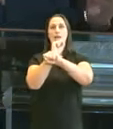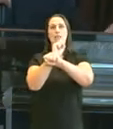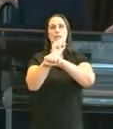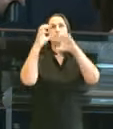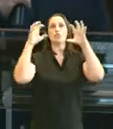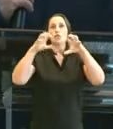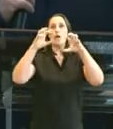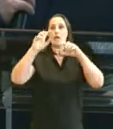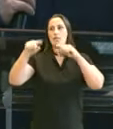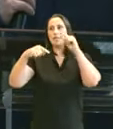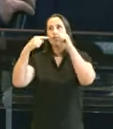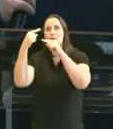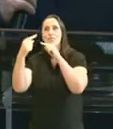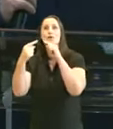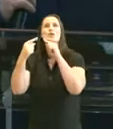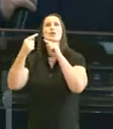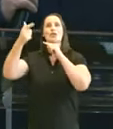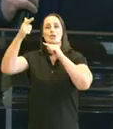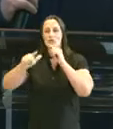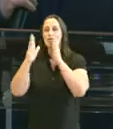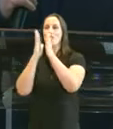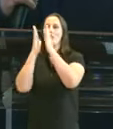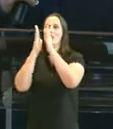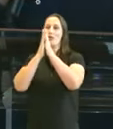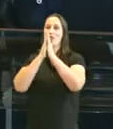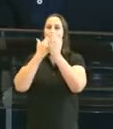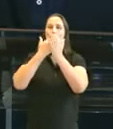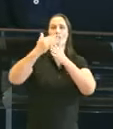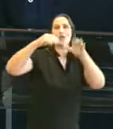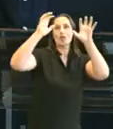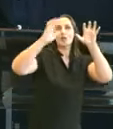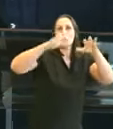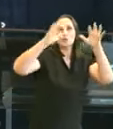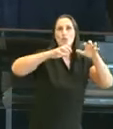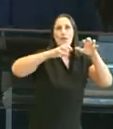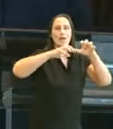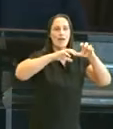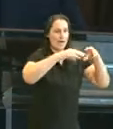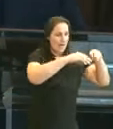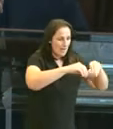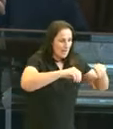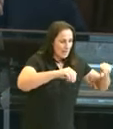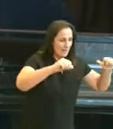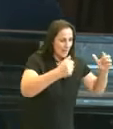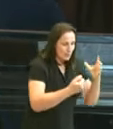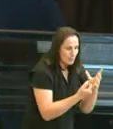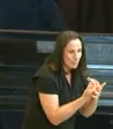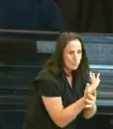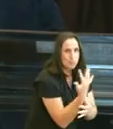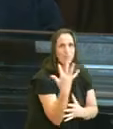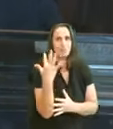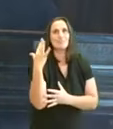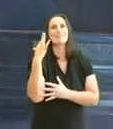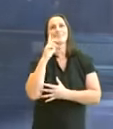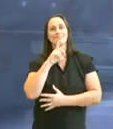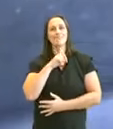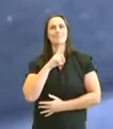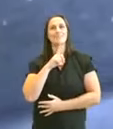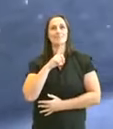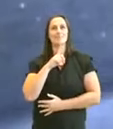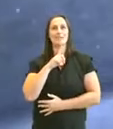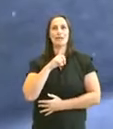depois orou outra vez, e então choveu, e a terra deu a sua colheita. Pai